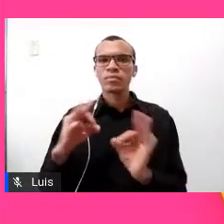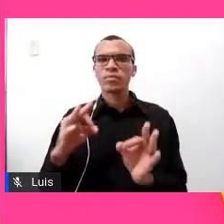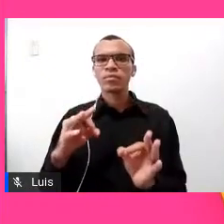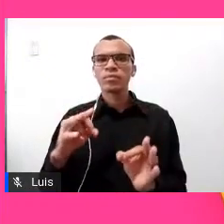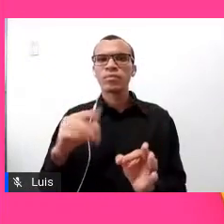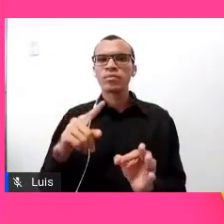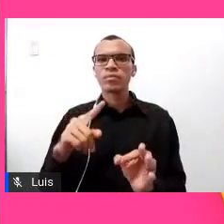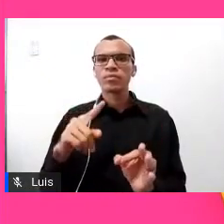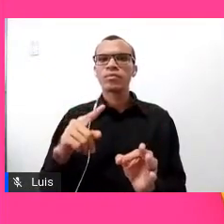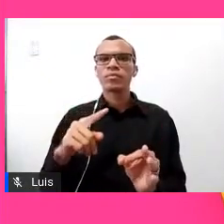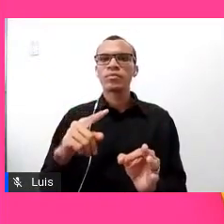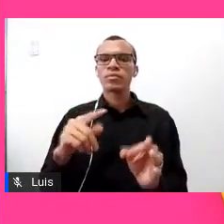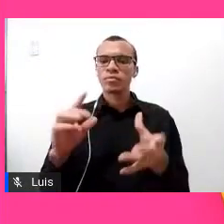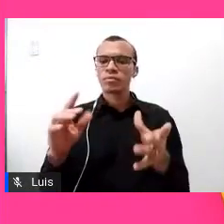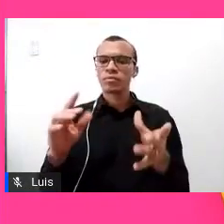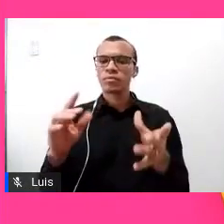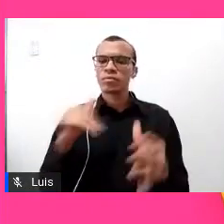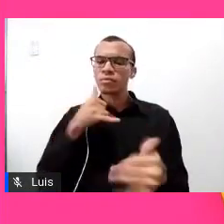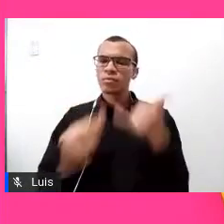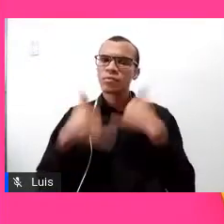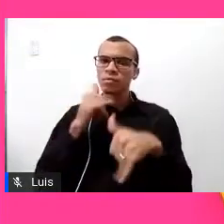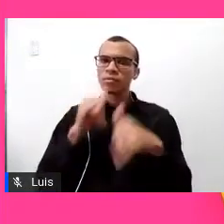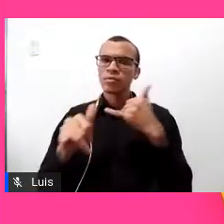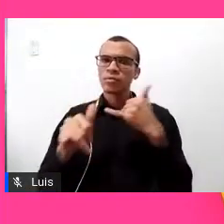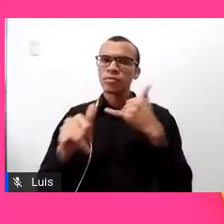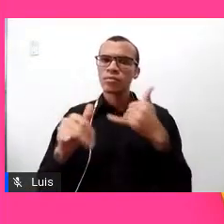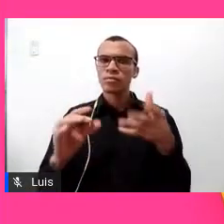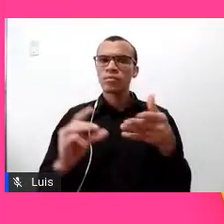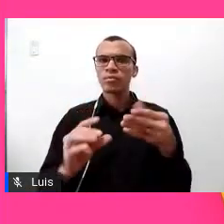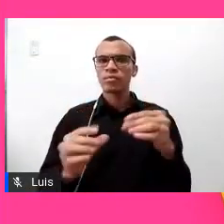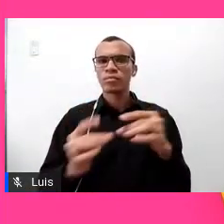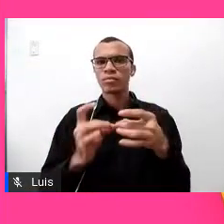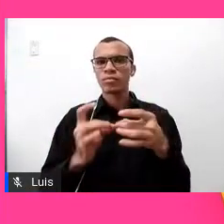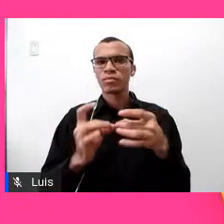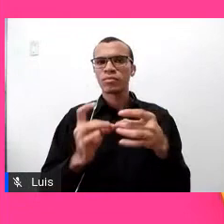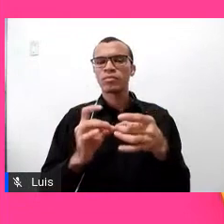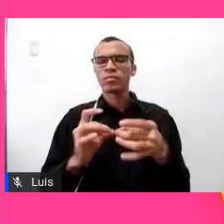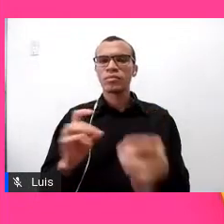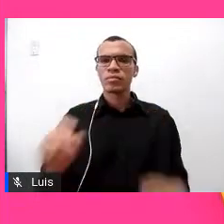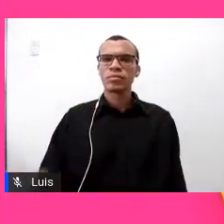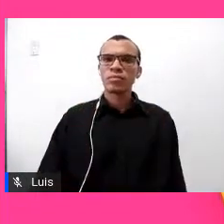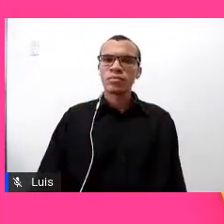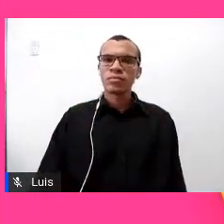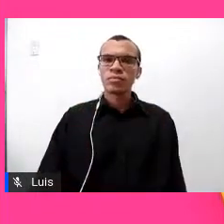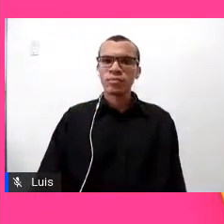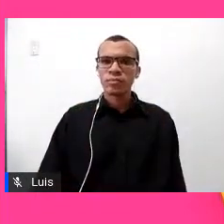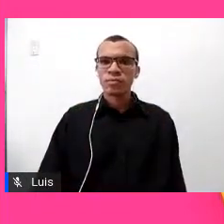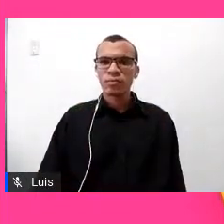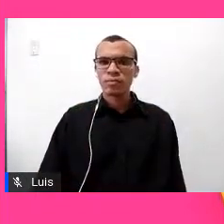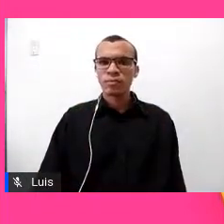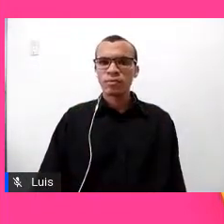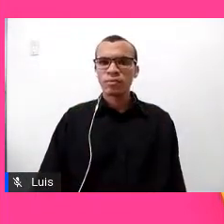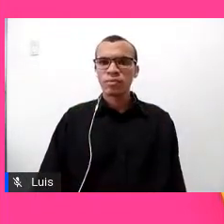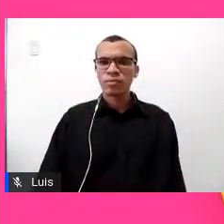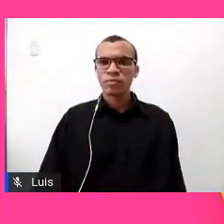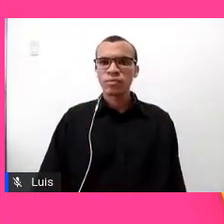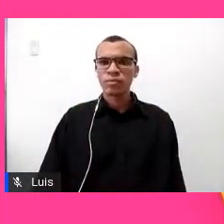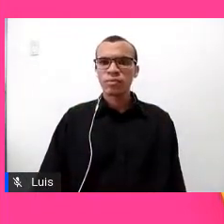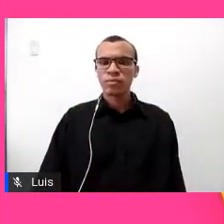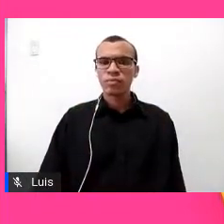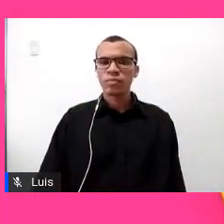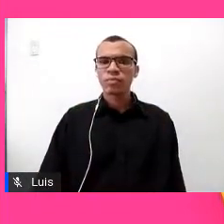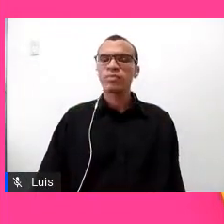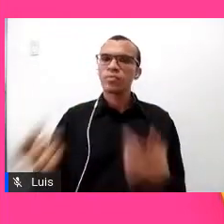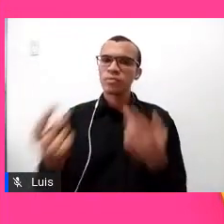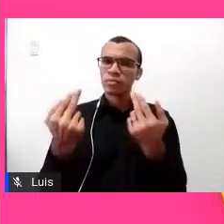a bateria ao mesmo tempo que eu estou segurando. Então, eu vou fazer igual eu fiz com o LED,